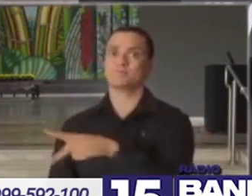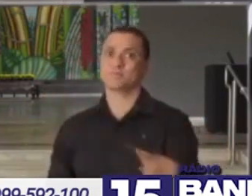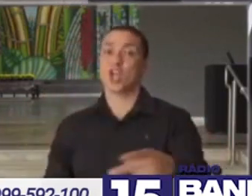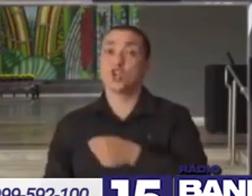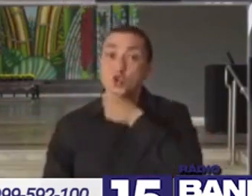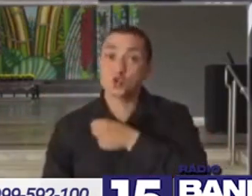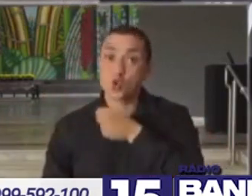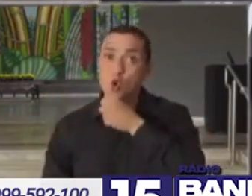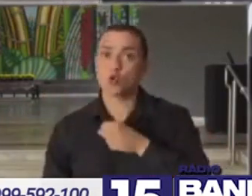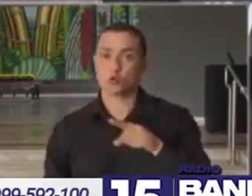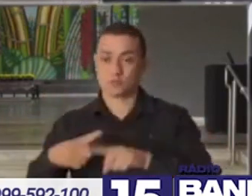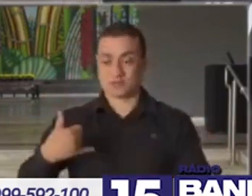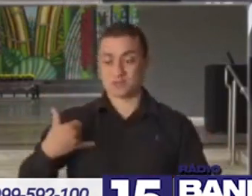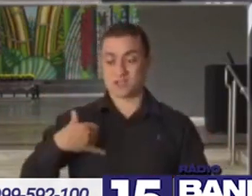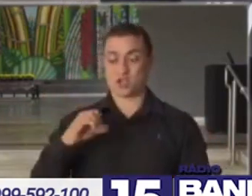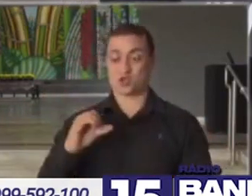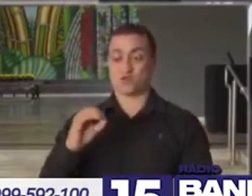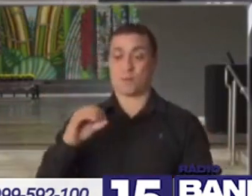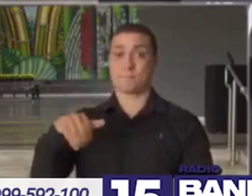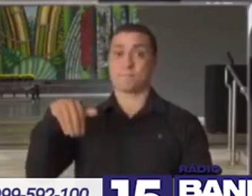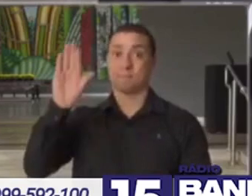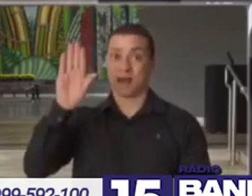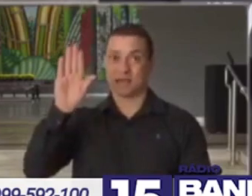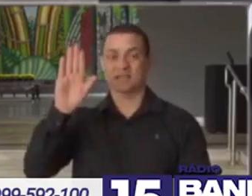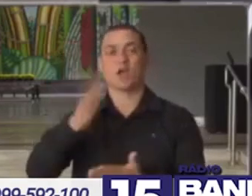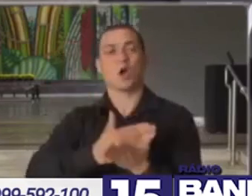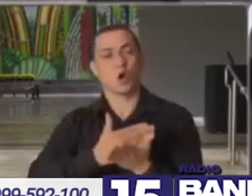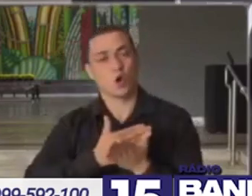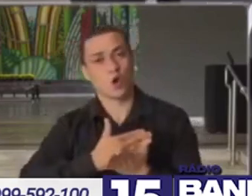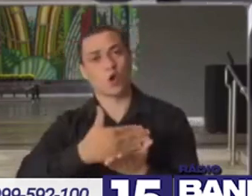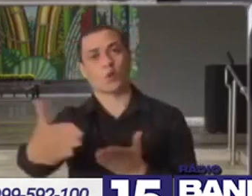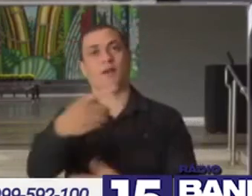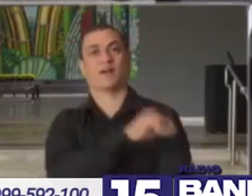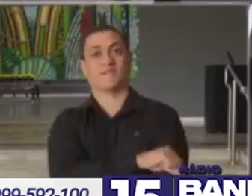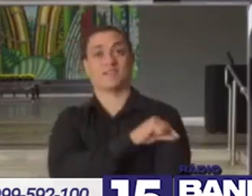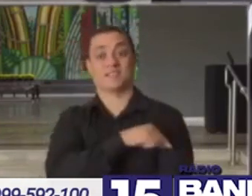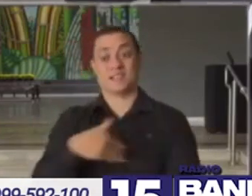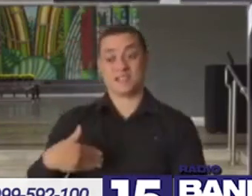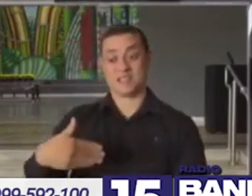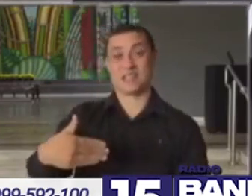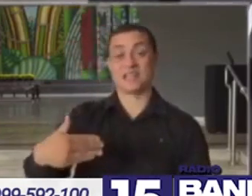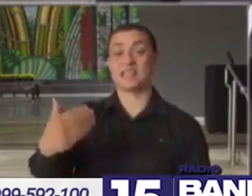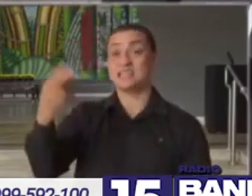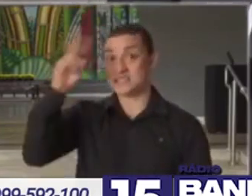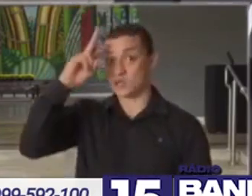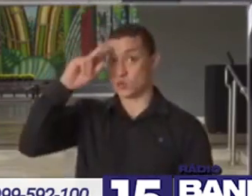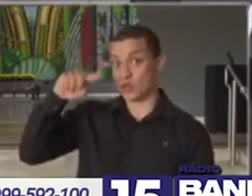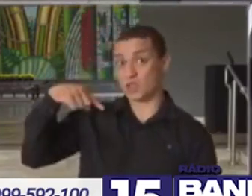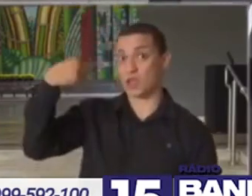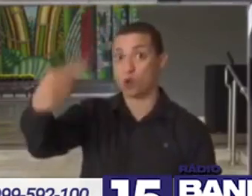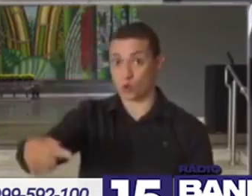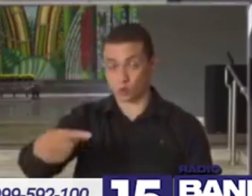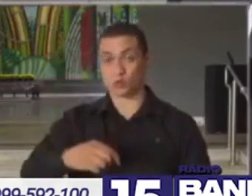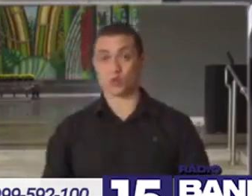Paulo, em trabalho conjunto, criaram 5 pontos de drive-thru para garantir conforto,